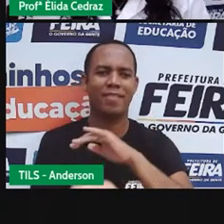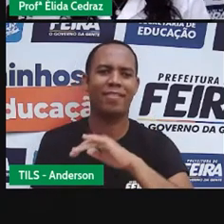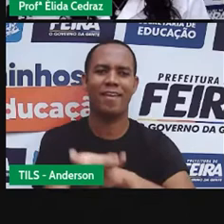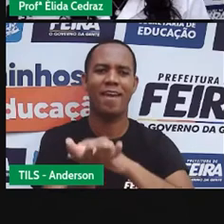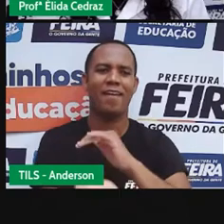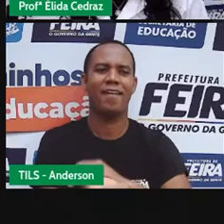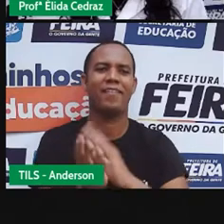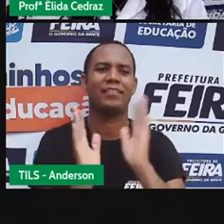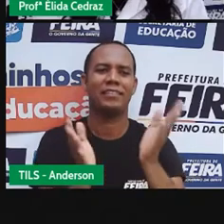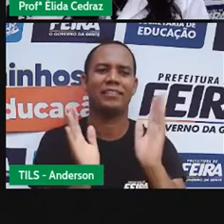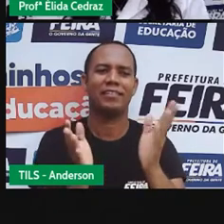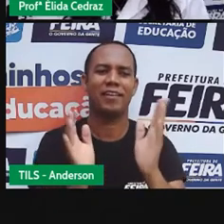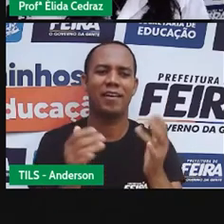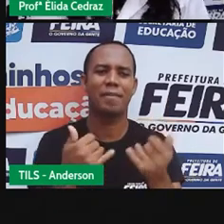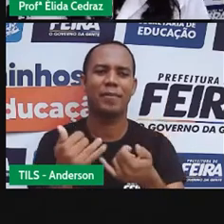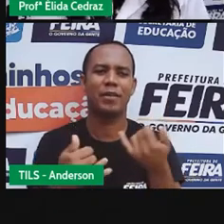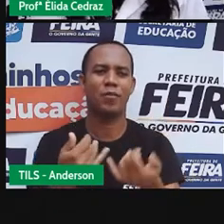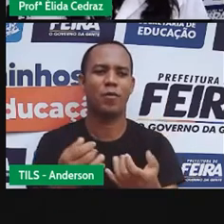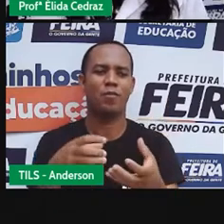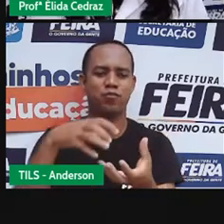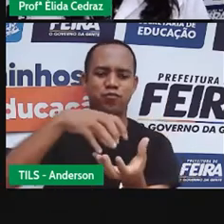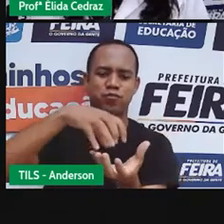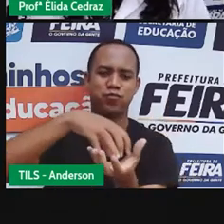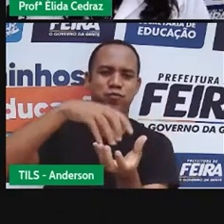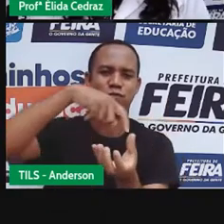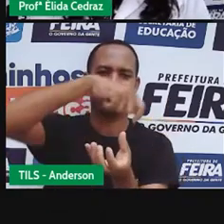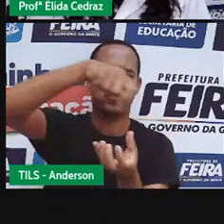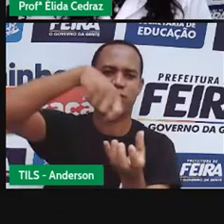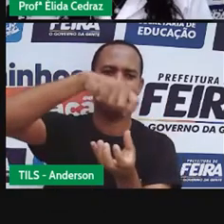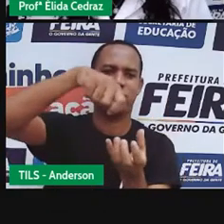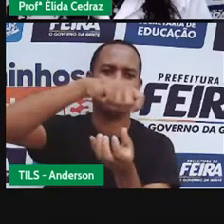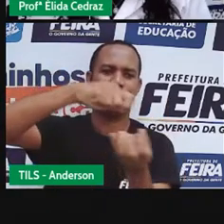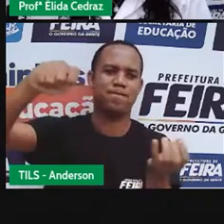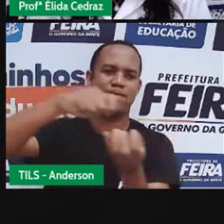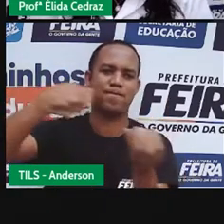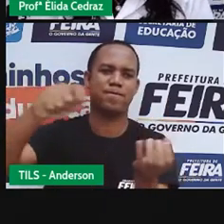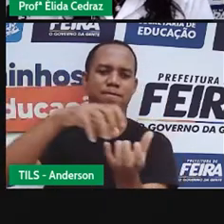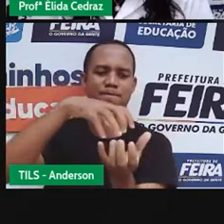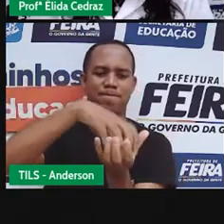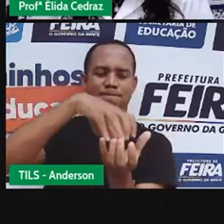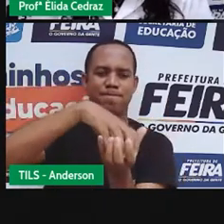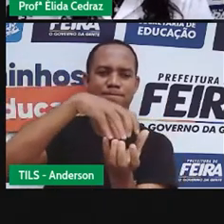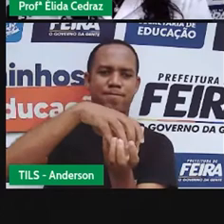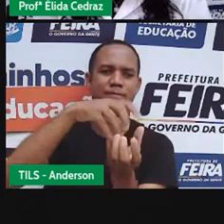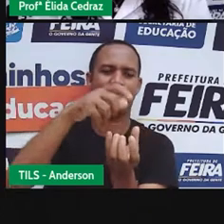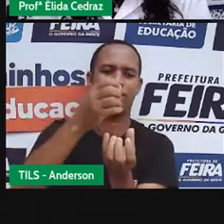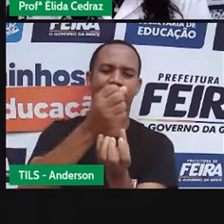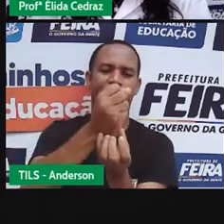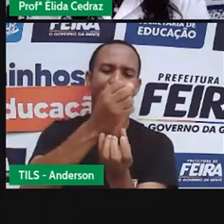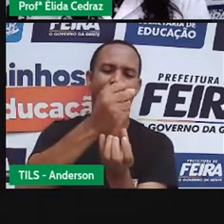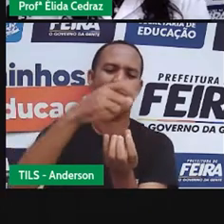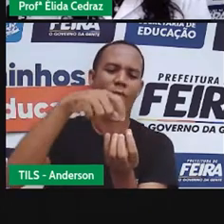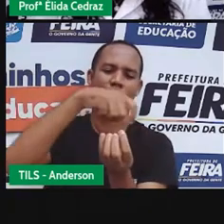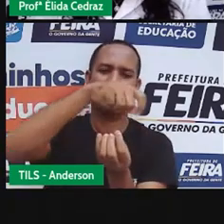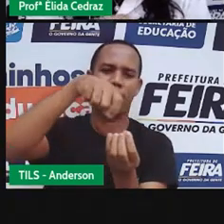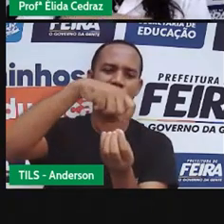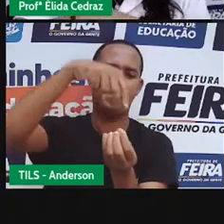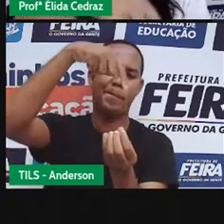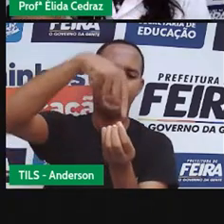fazia peteca com sacola plástica. Quando minha avó chegava da feira, eu botava um monte, uma dentro da